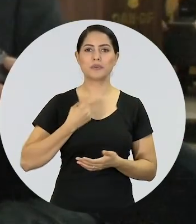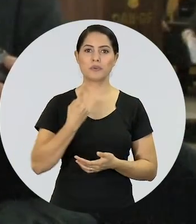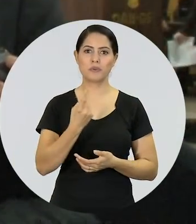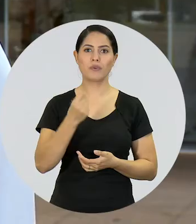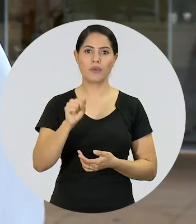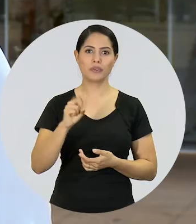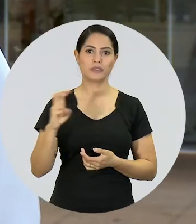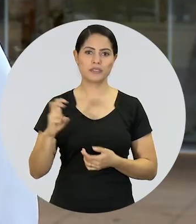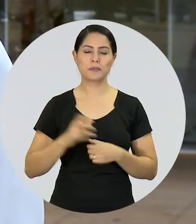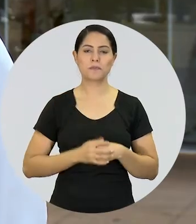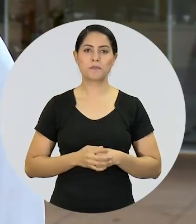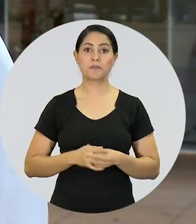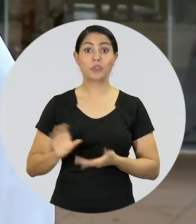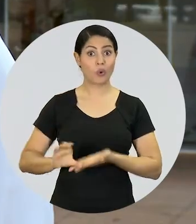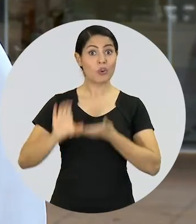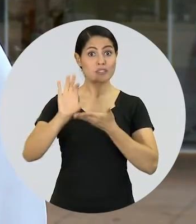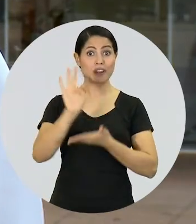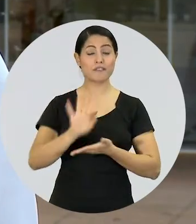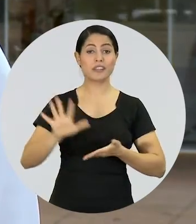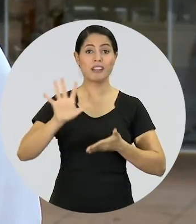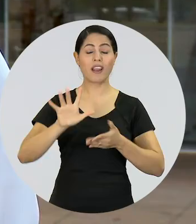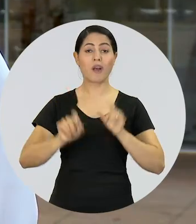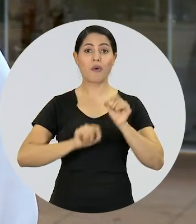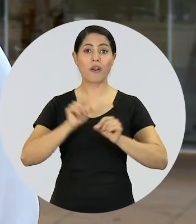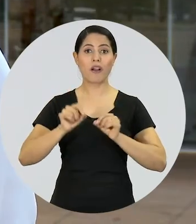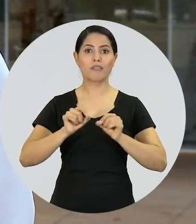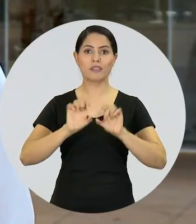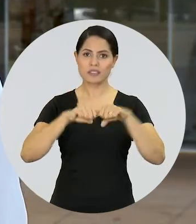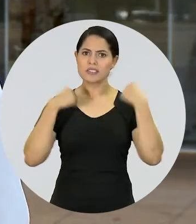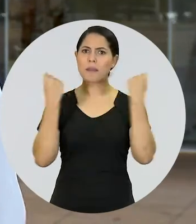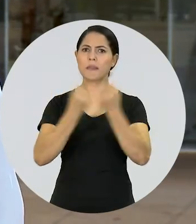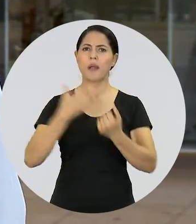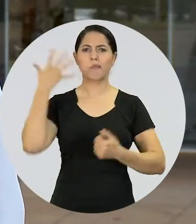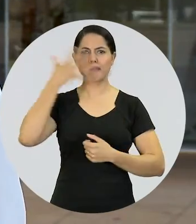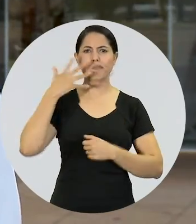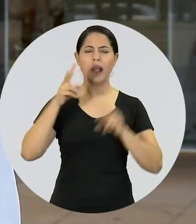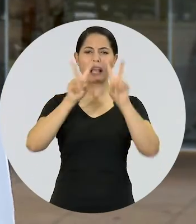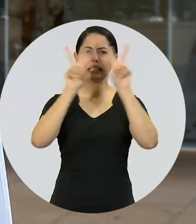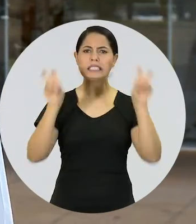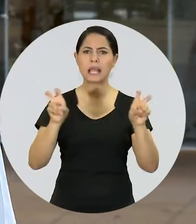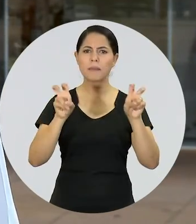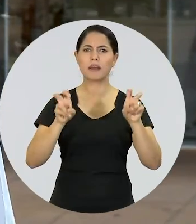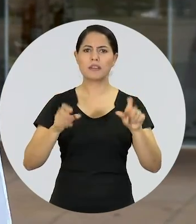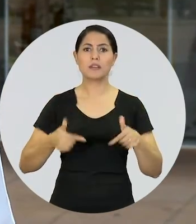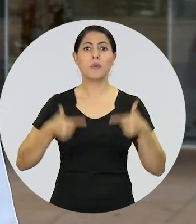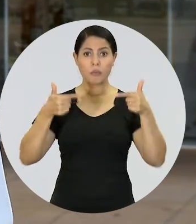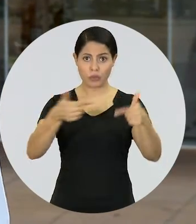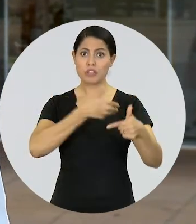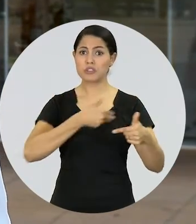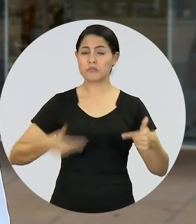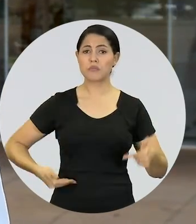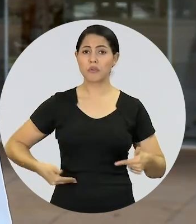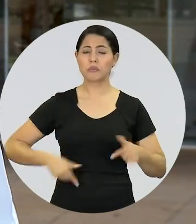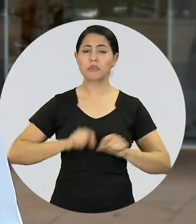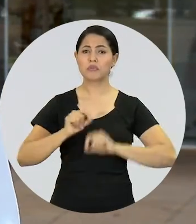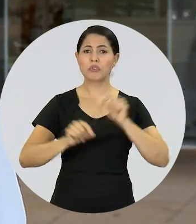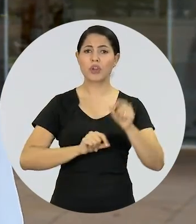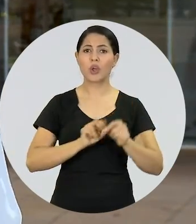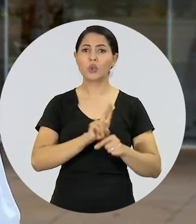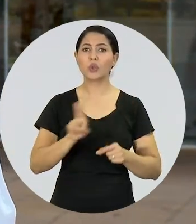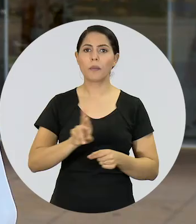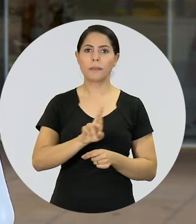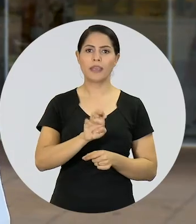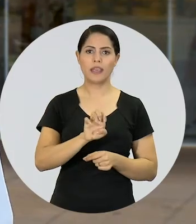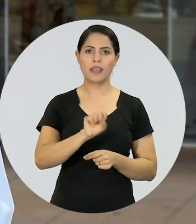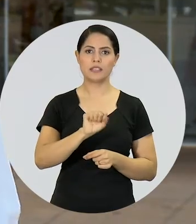provimento 185. O Conselho Federal da OAB promoveu um seminário para discutir as políticas públicas sobre os resíduos